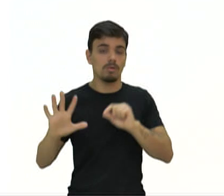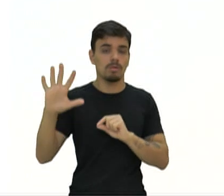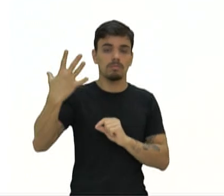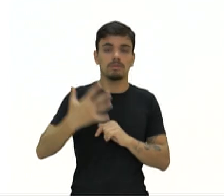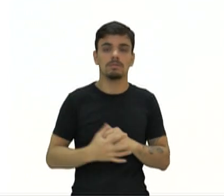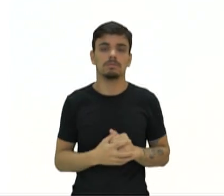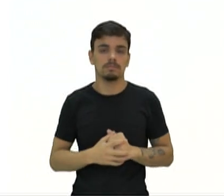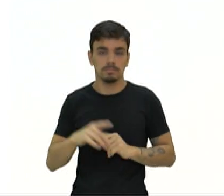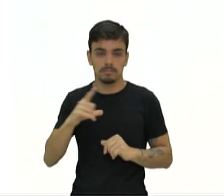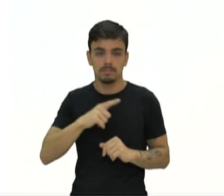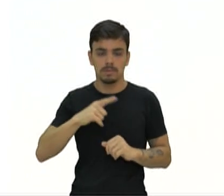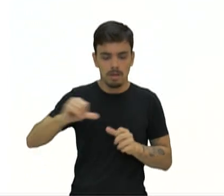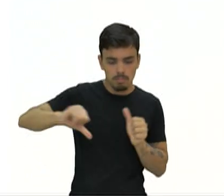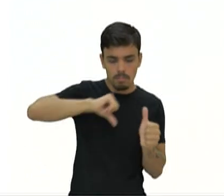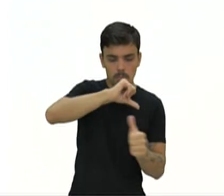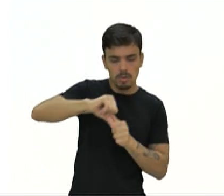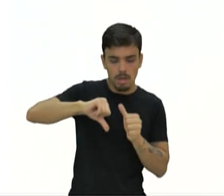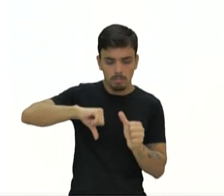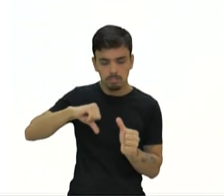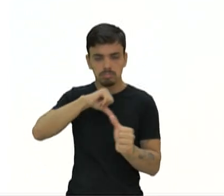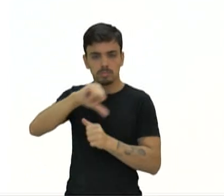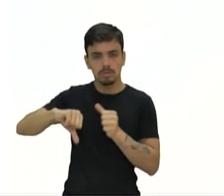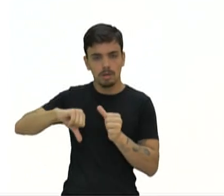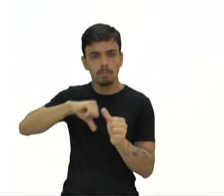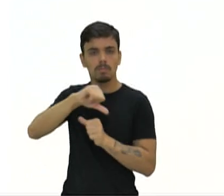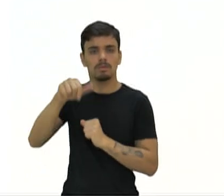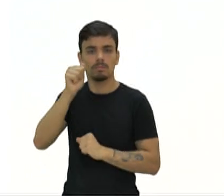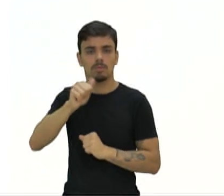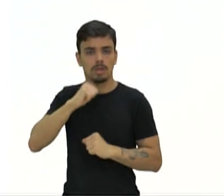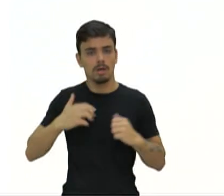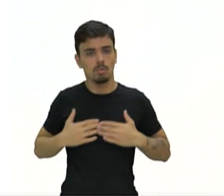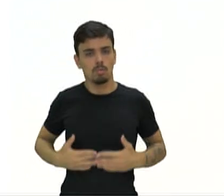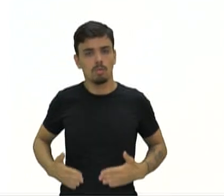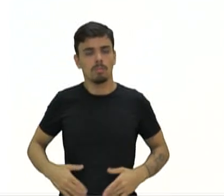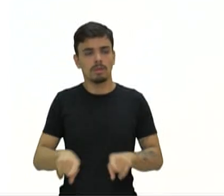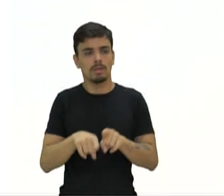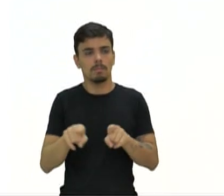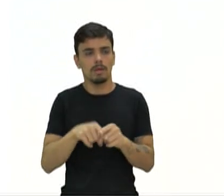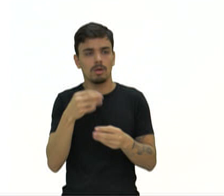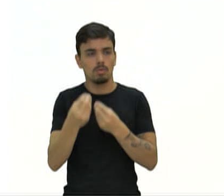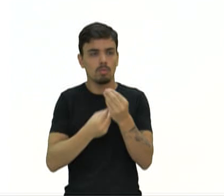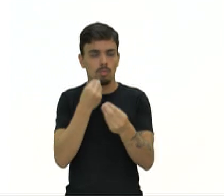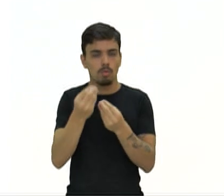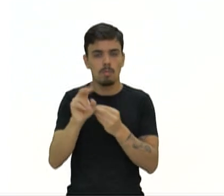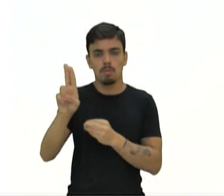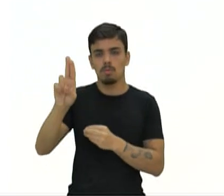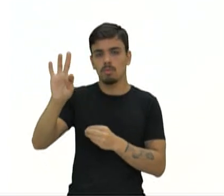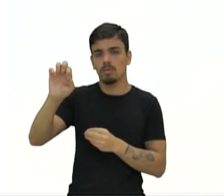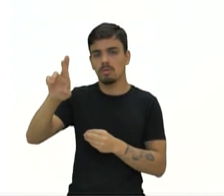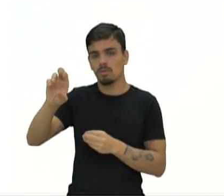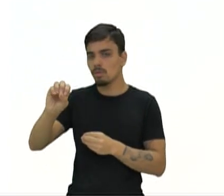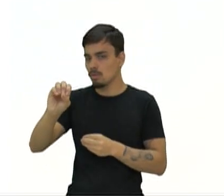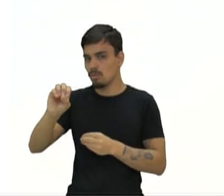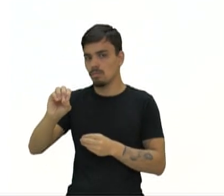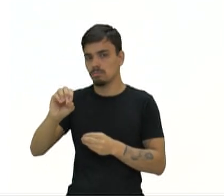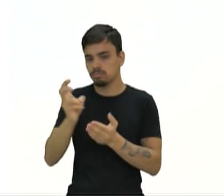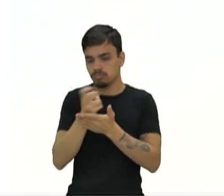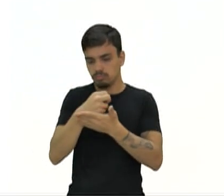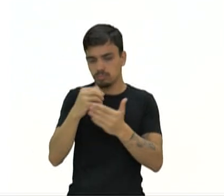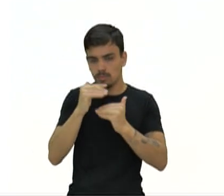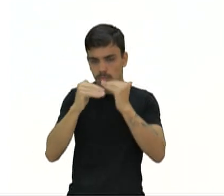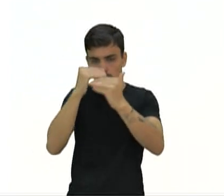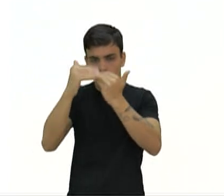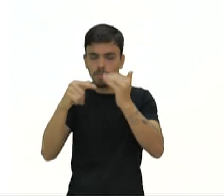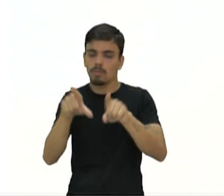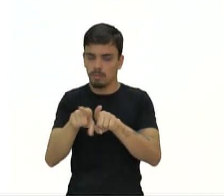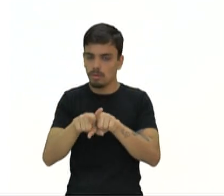ver aqui, ó, que vai tendo alterações no corpo da mulher, no volume do útero, né? Com o tamanho do feto, logicamente, aumenta o volume do útero, né?